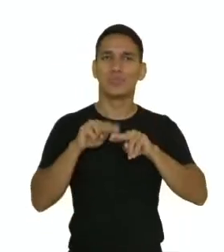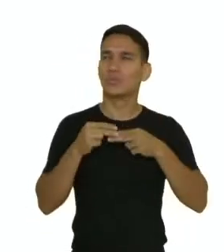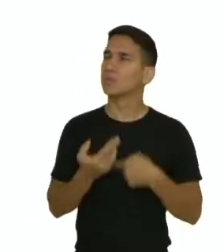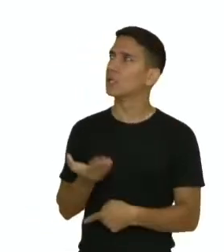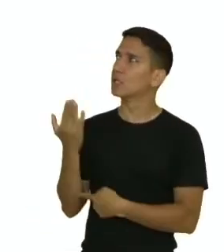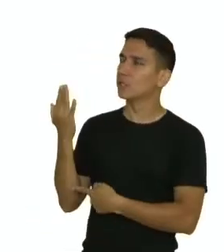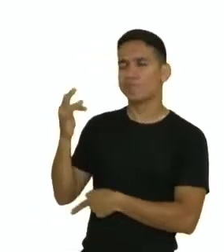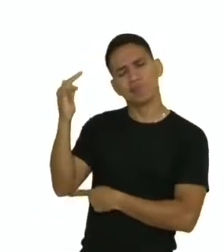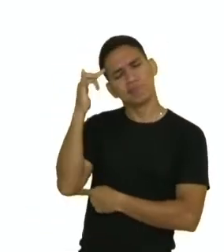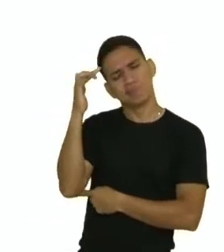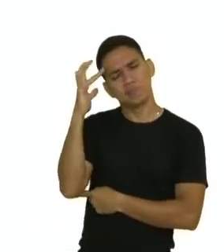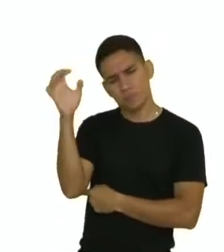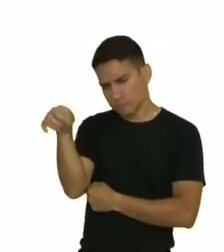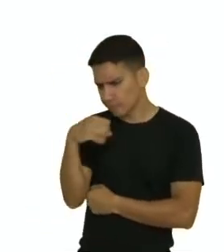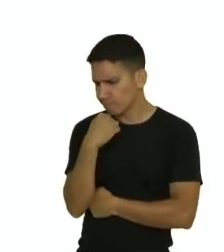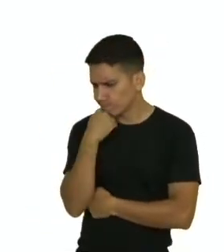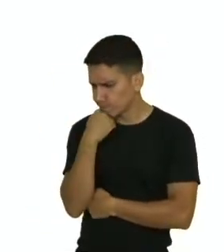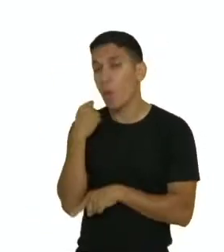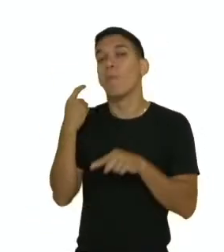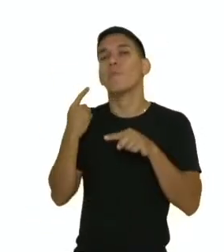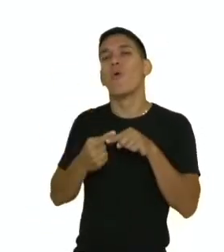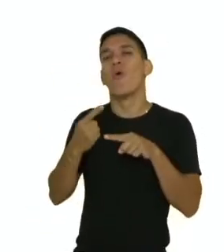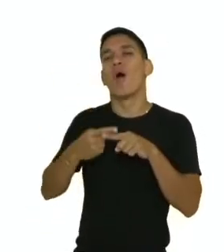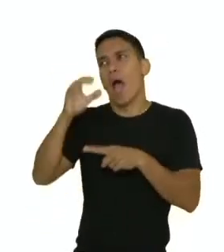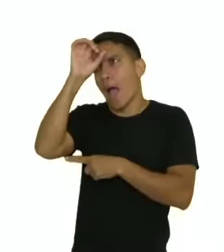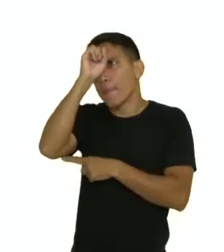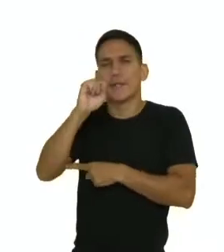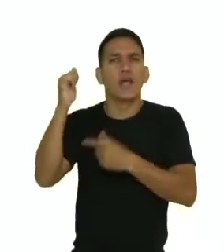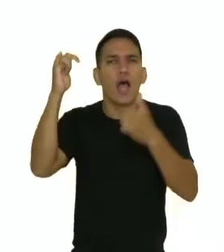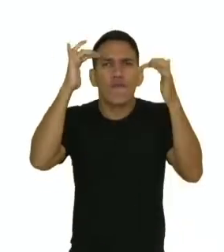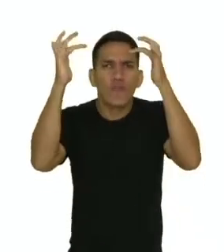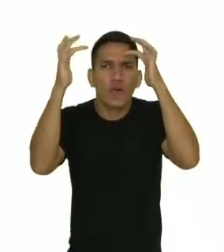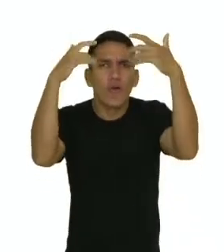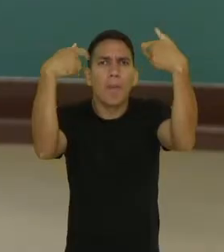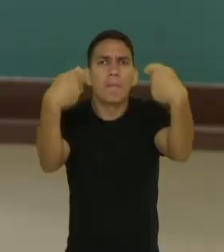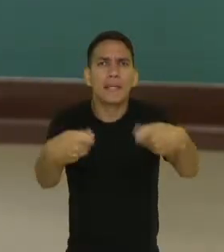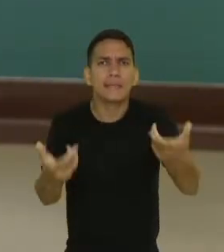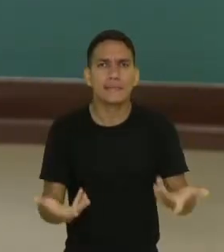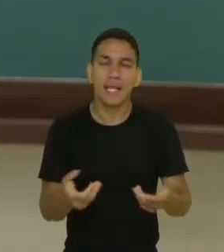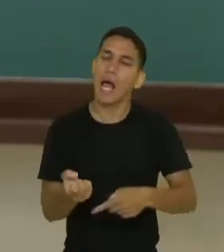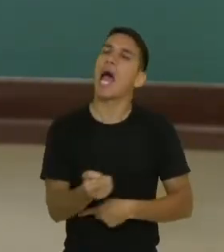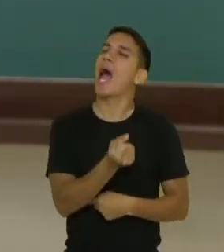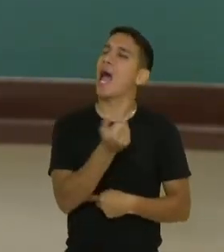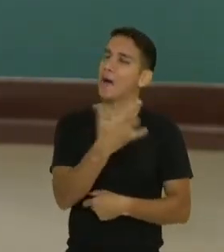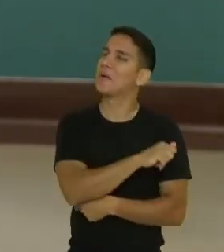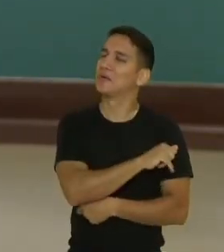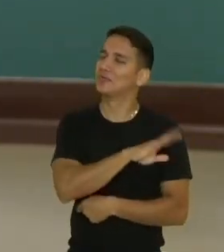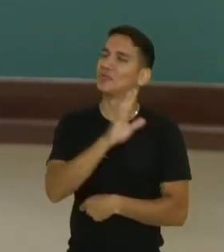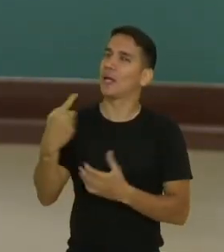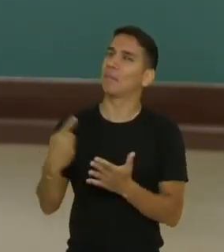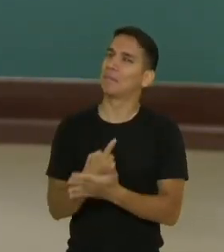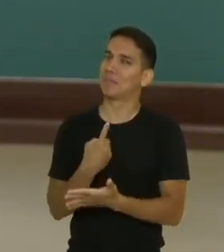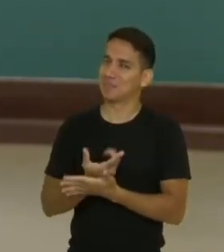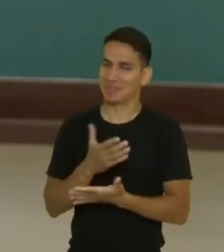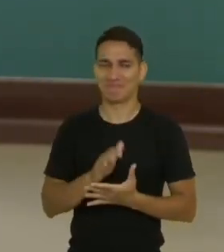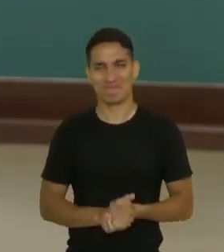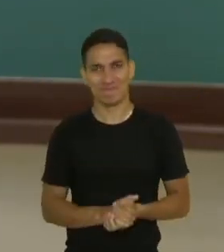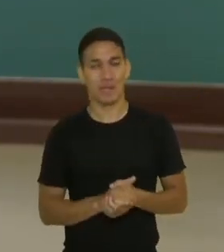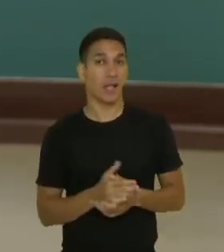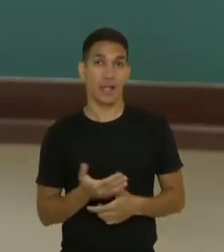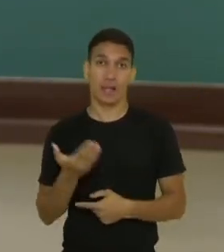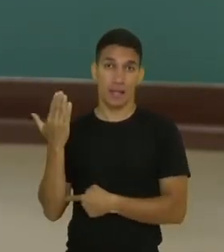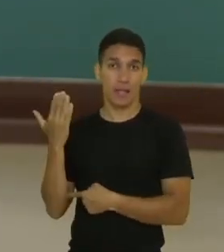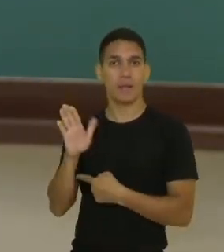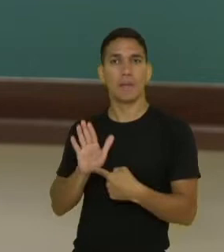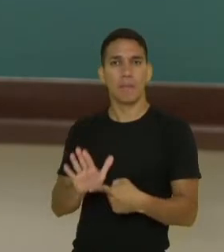lado: por que que eu preciso aprender filosofia? É uma questão que alguns alunos já fizeram para mim. Essa, o que está ali